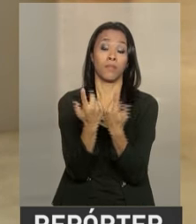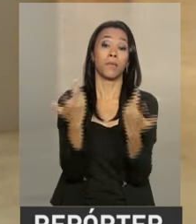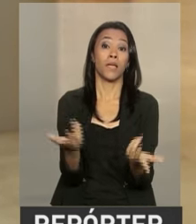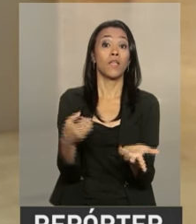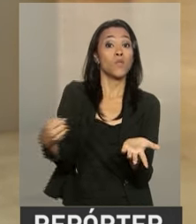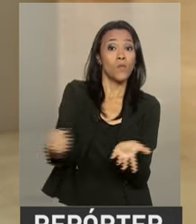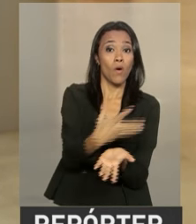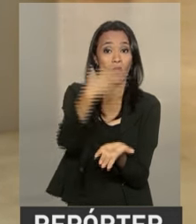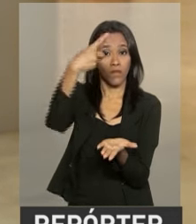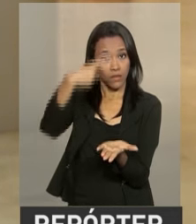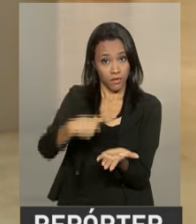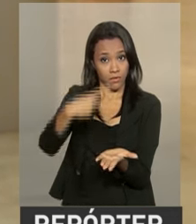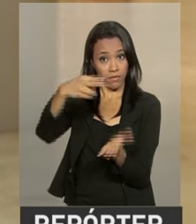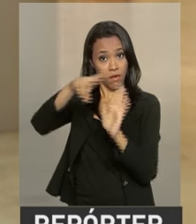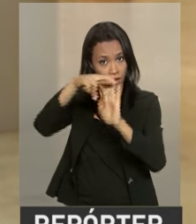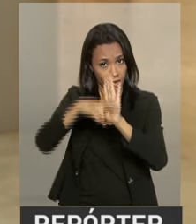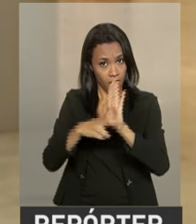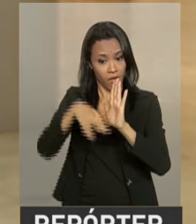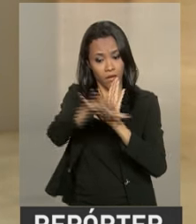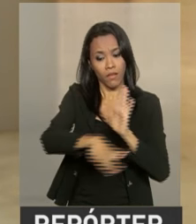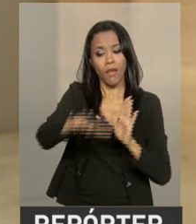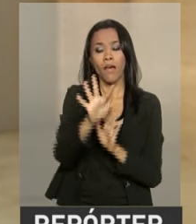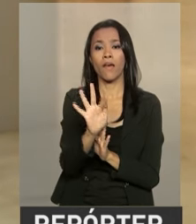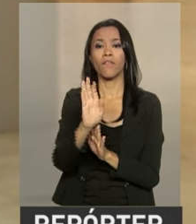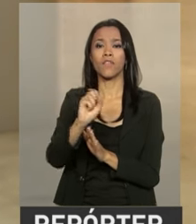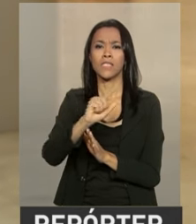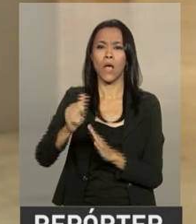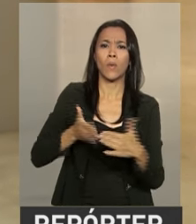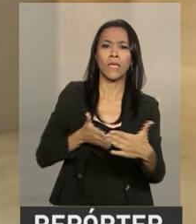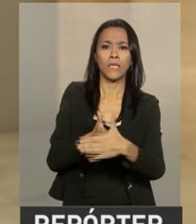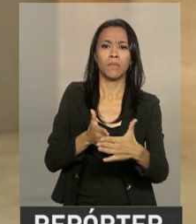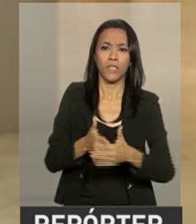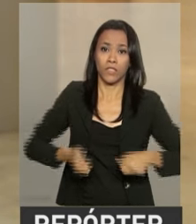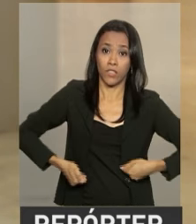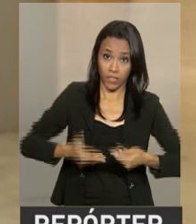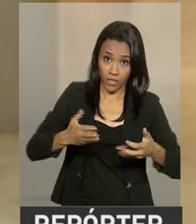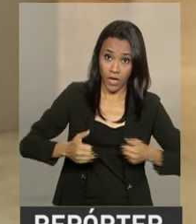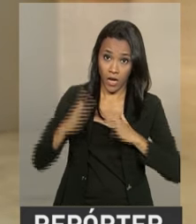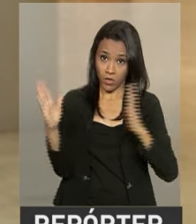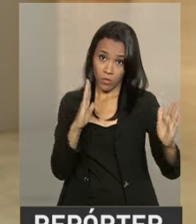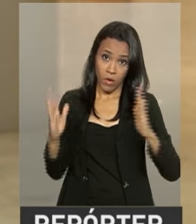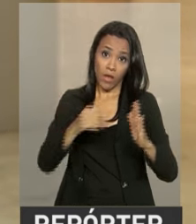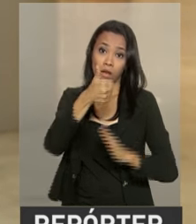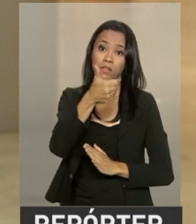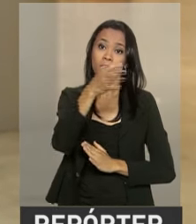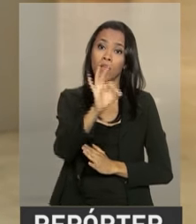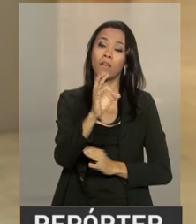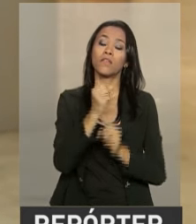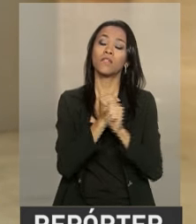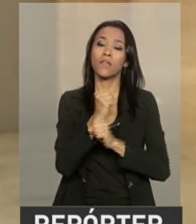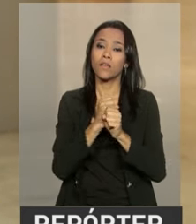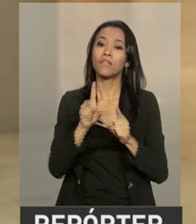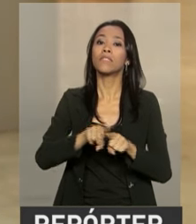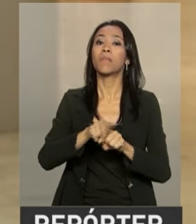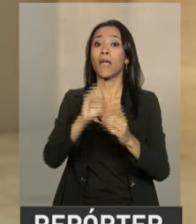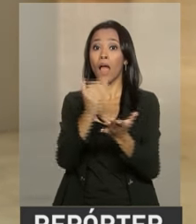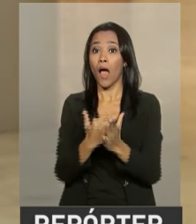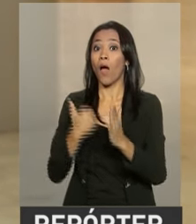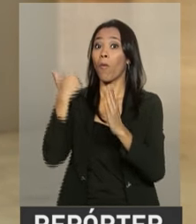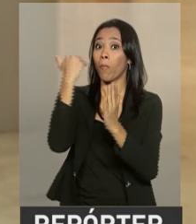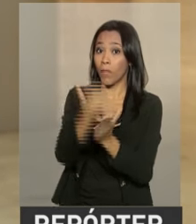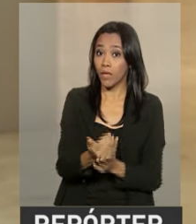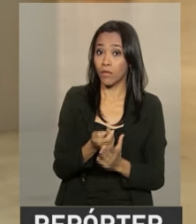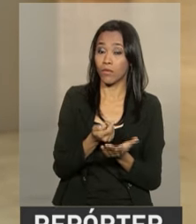de novo regime fiscal com limites de despesas por 10 anos e aumento da contribuição previdenciária dos